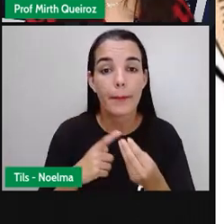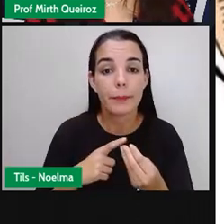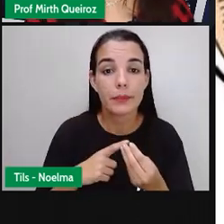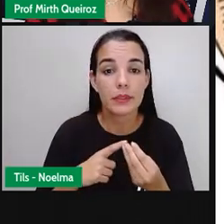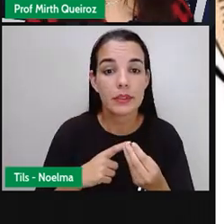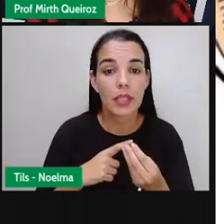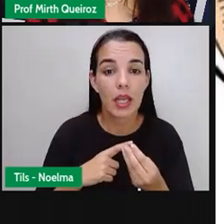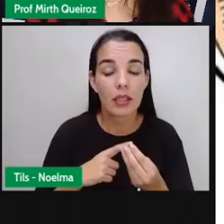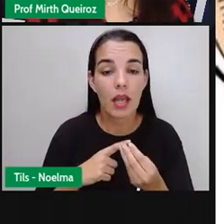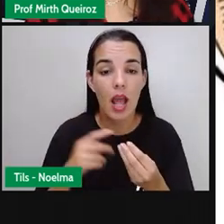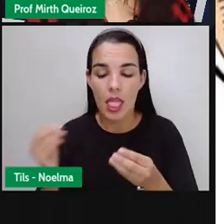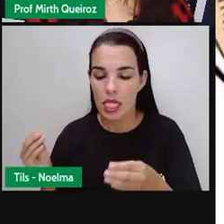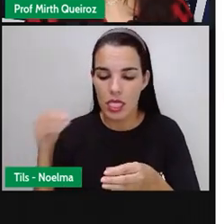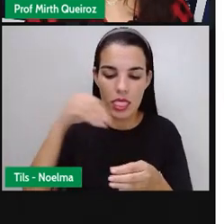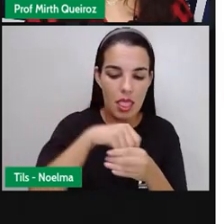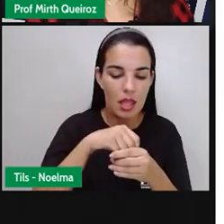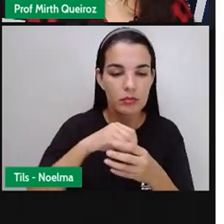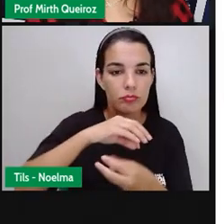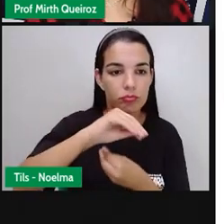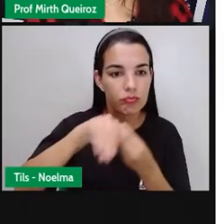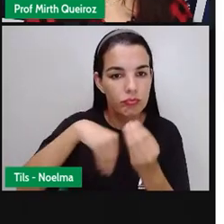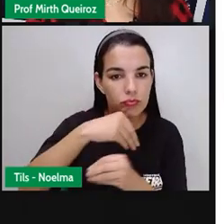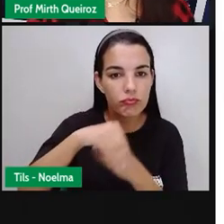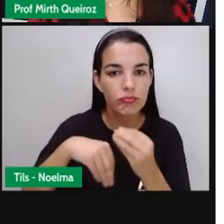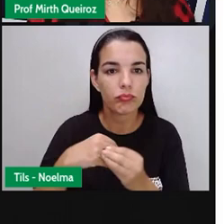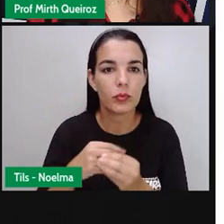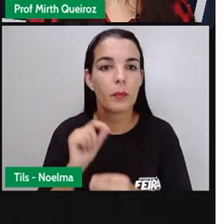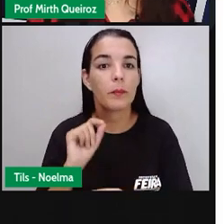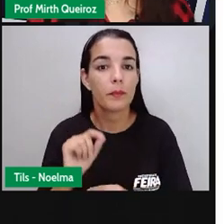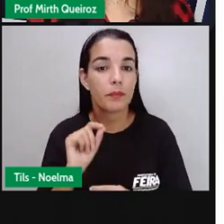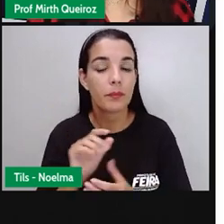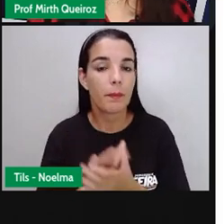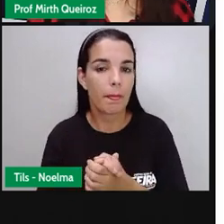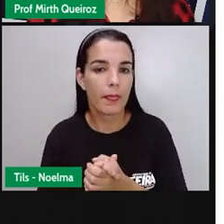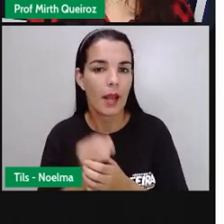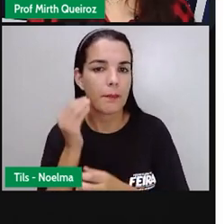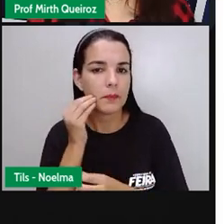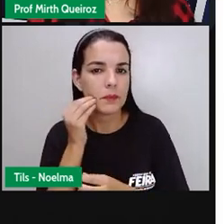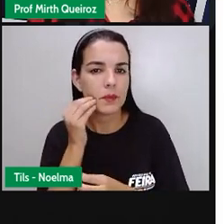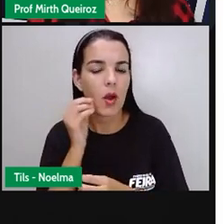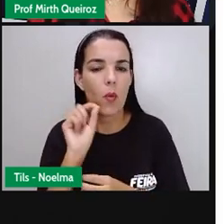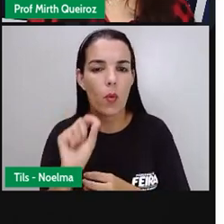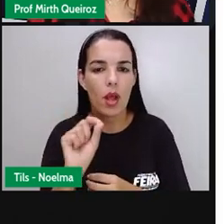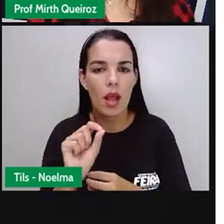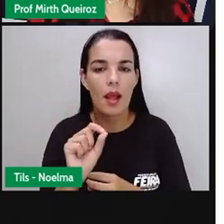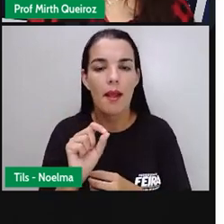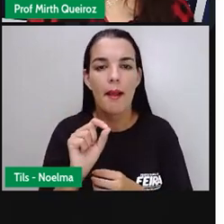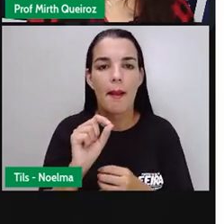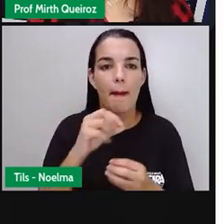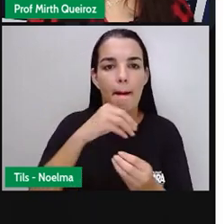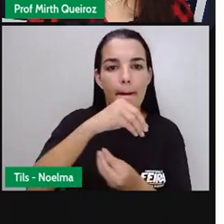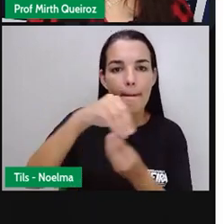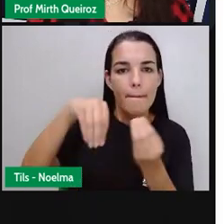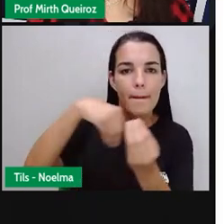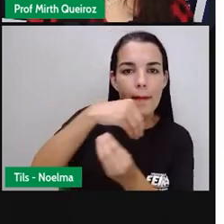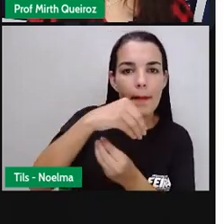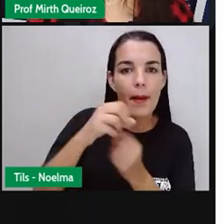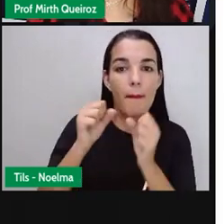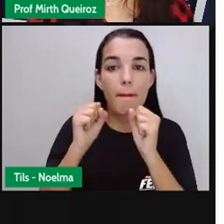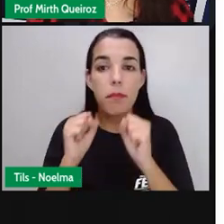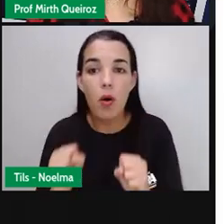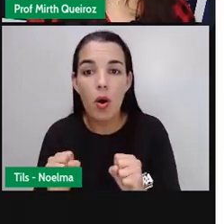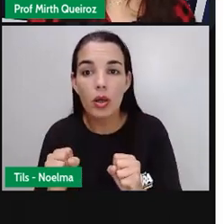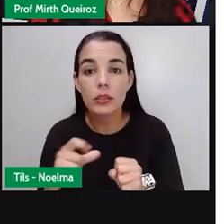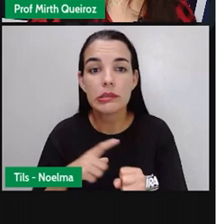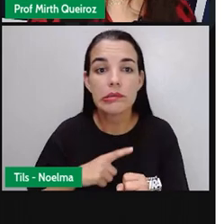fenômenos envolvidos aí nessas transformações. As transformações da matéria são as modificações que ela pode